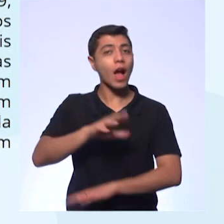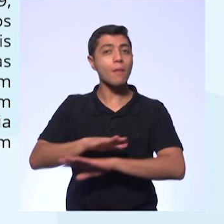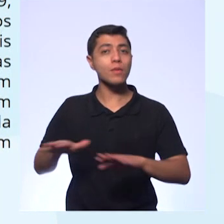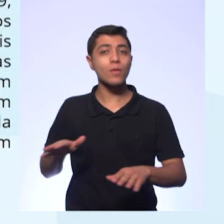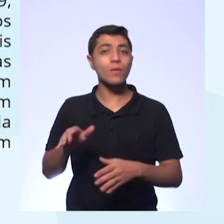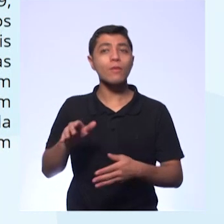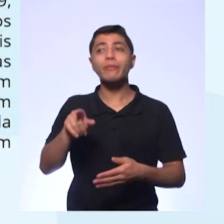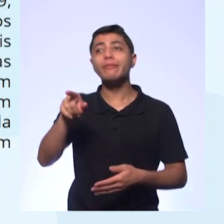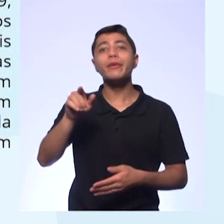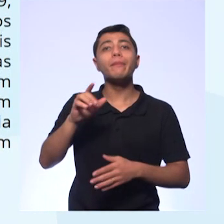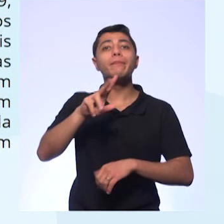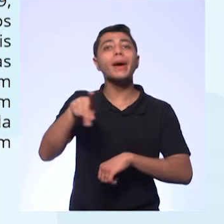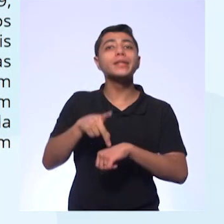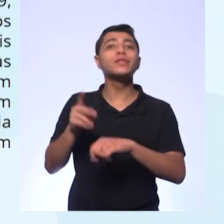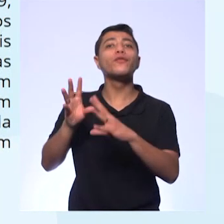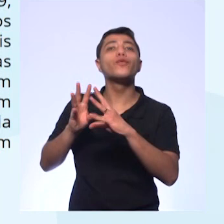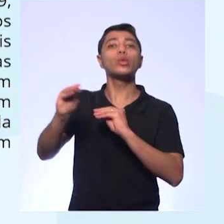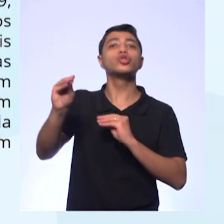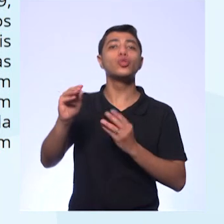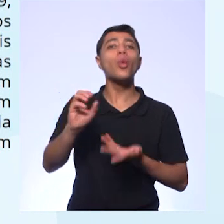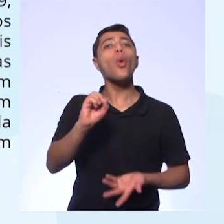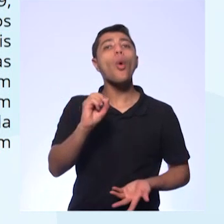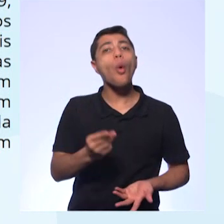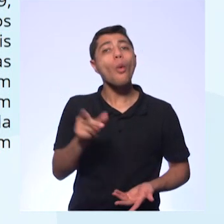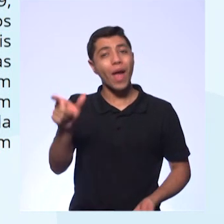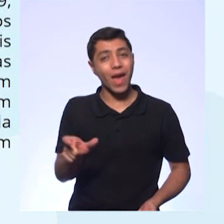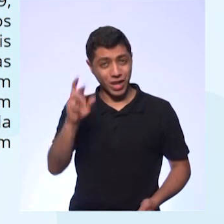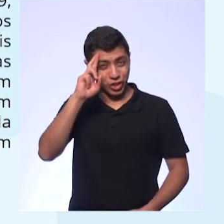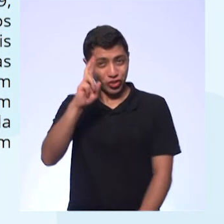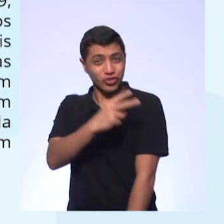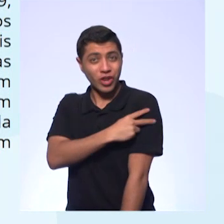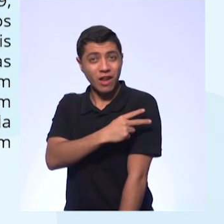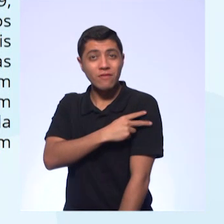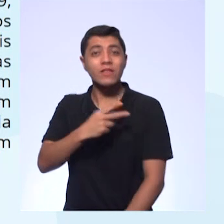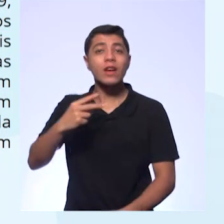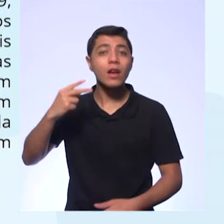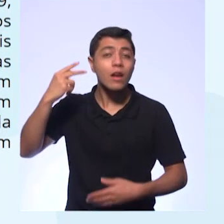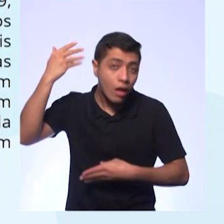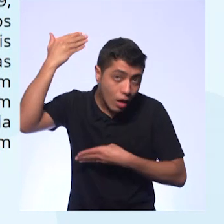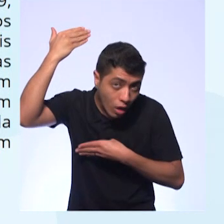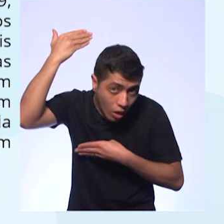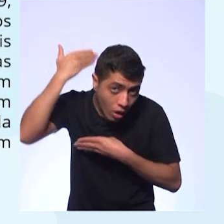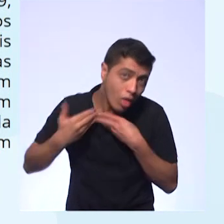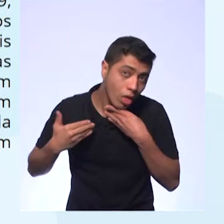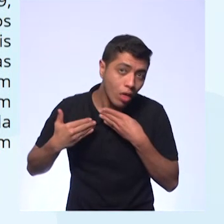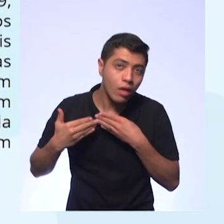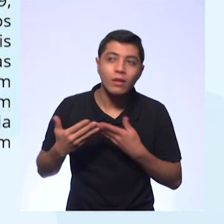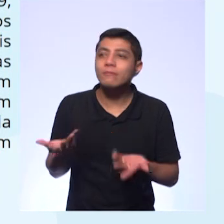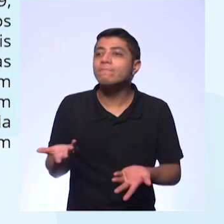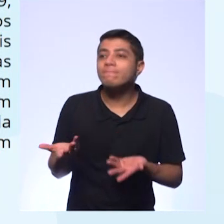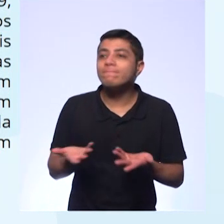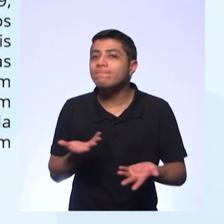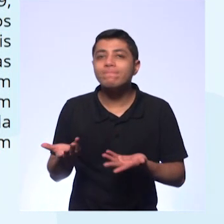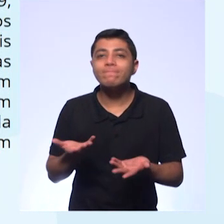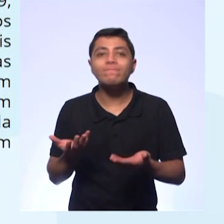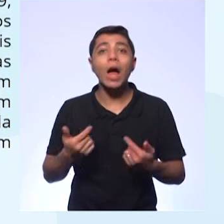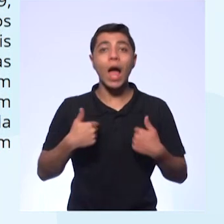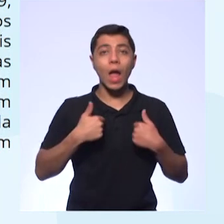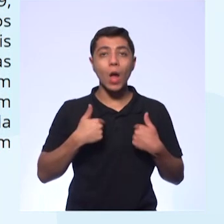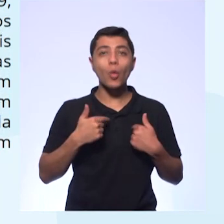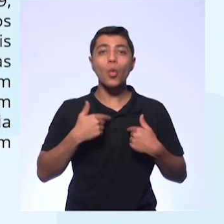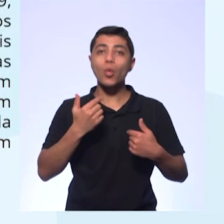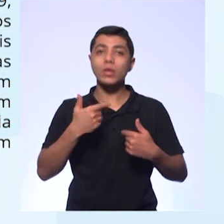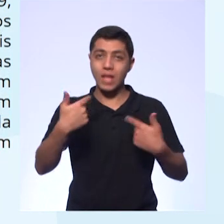restaurantes por conta própria. Apenas em 1835, o dicionário da Academia Francesa oficializou a utilização da